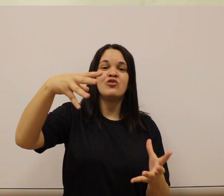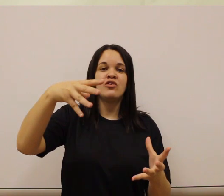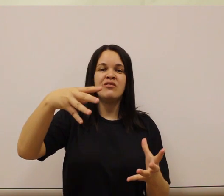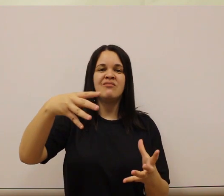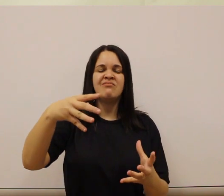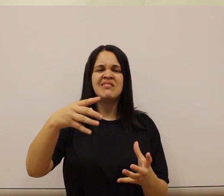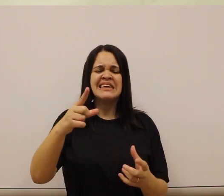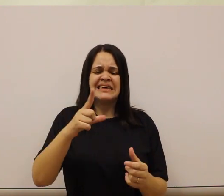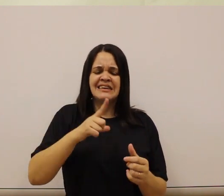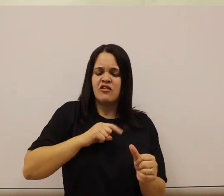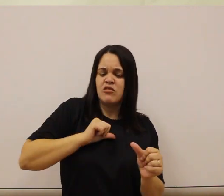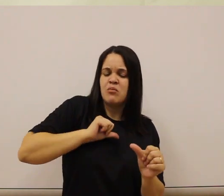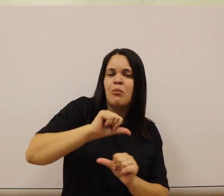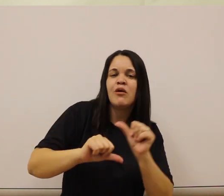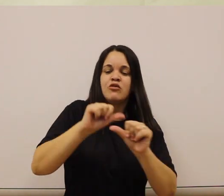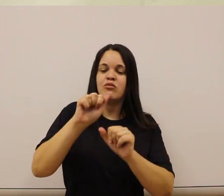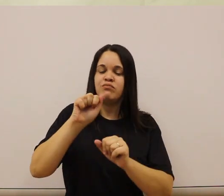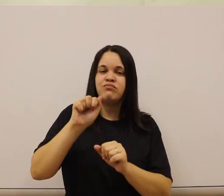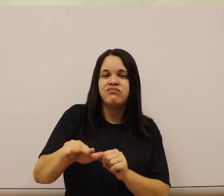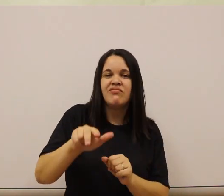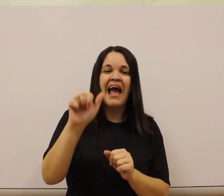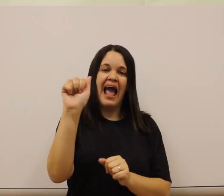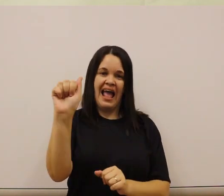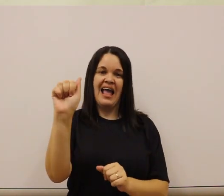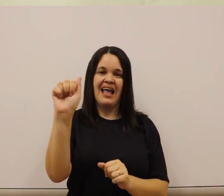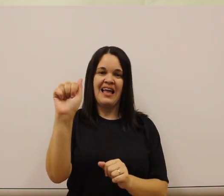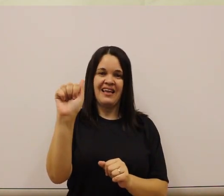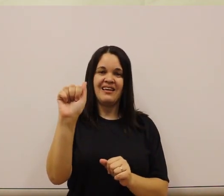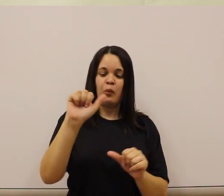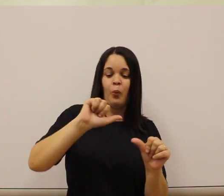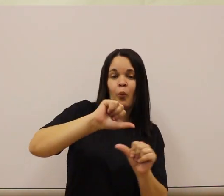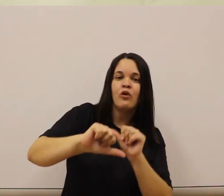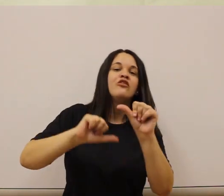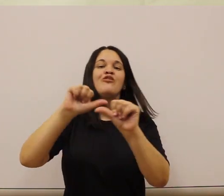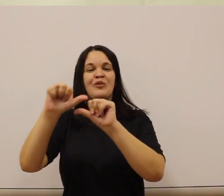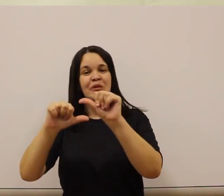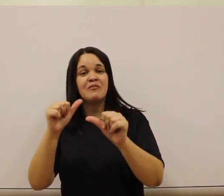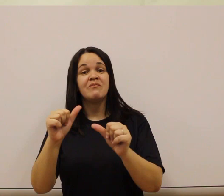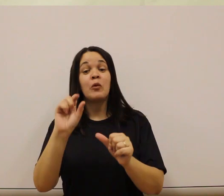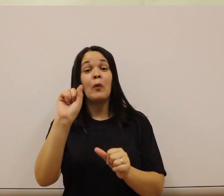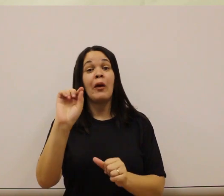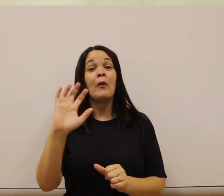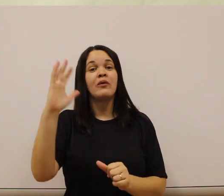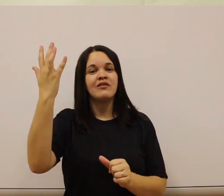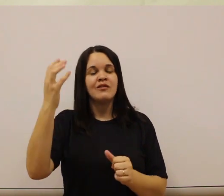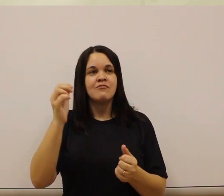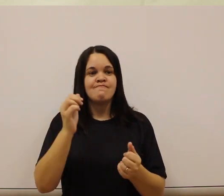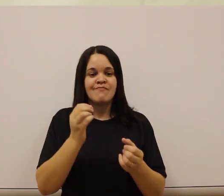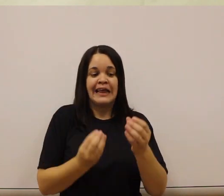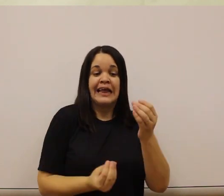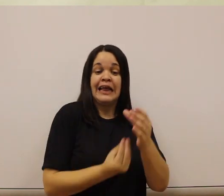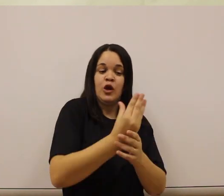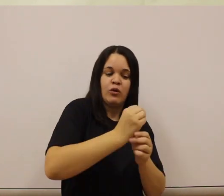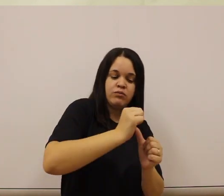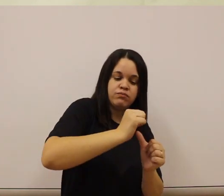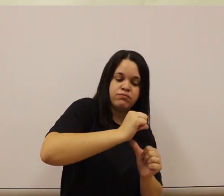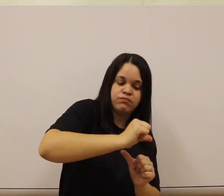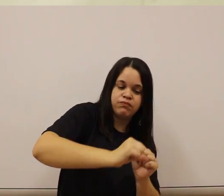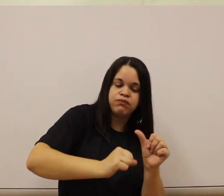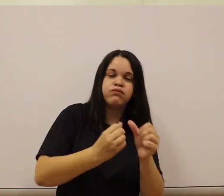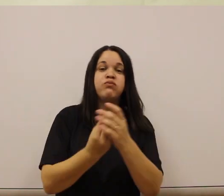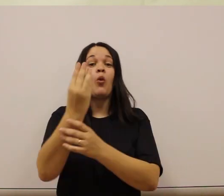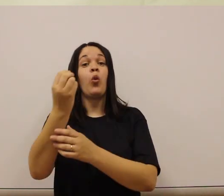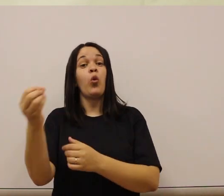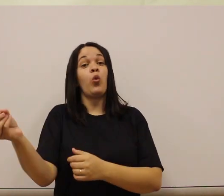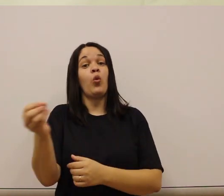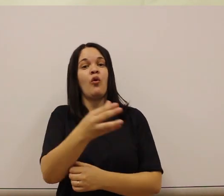da hemaglutinina do vírus influenza A também, o que gerou um subtipo, H3N2, e